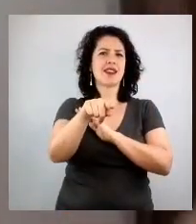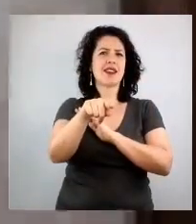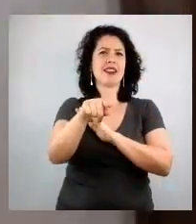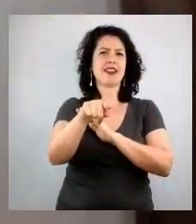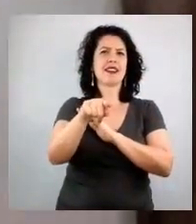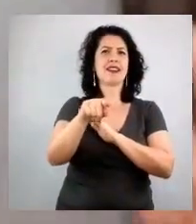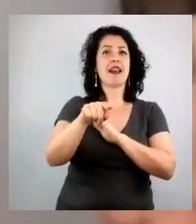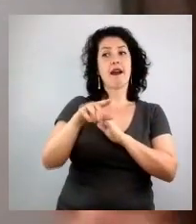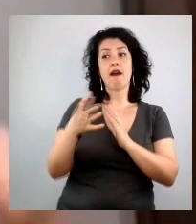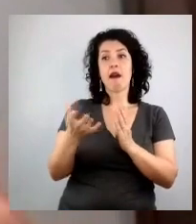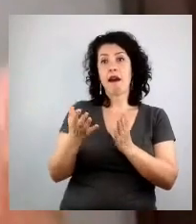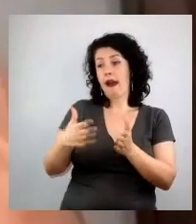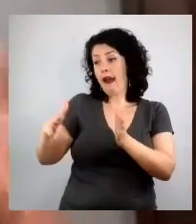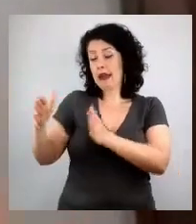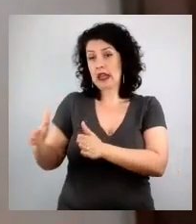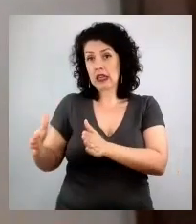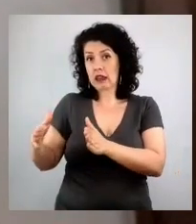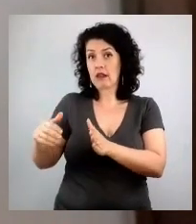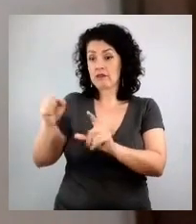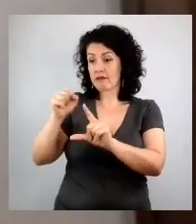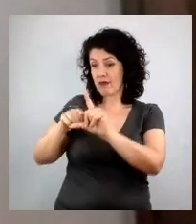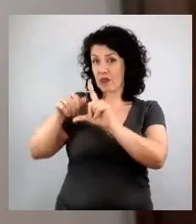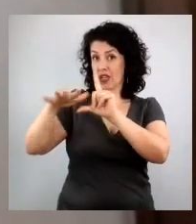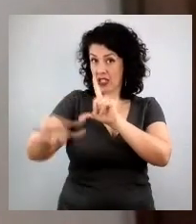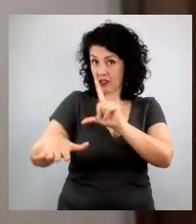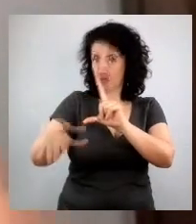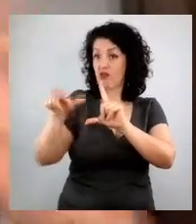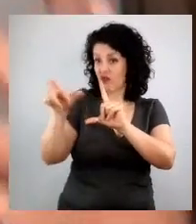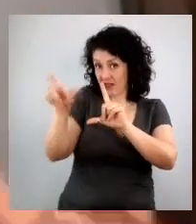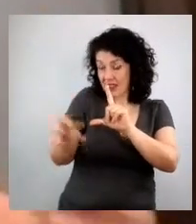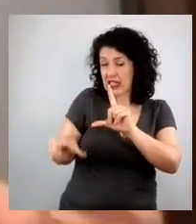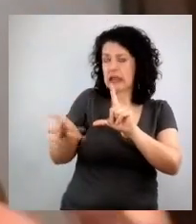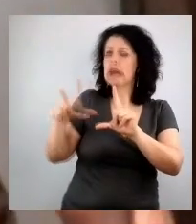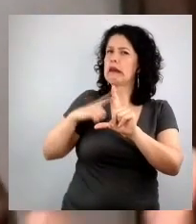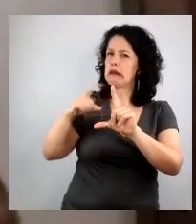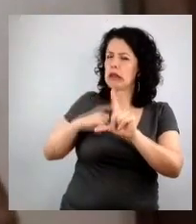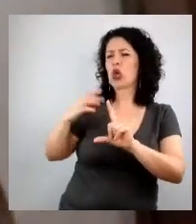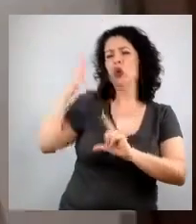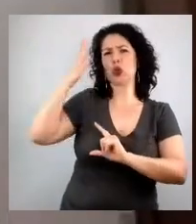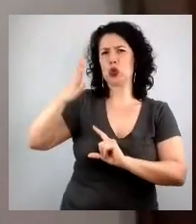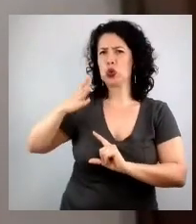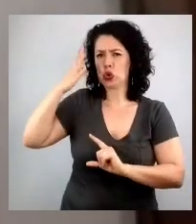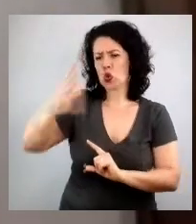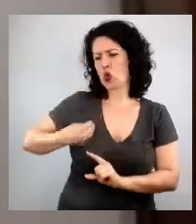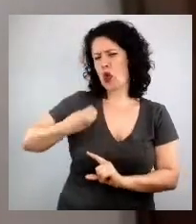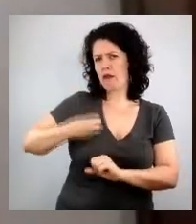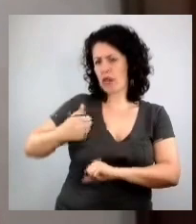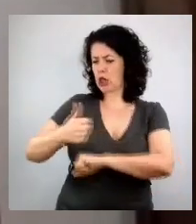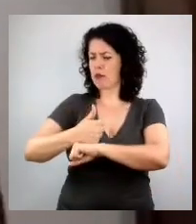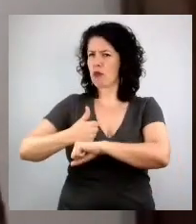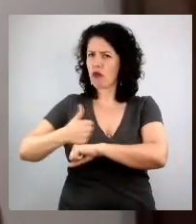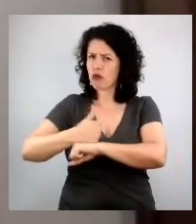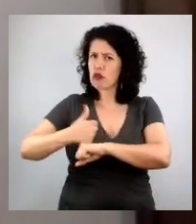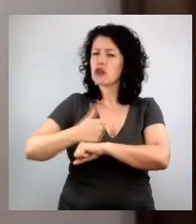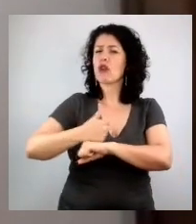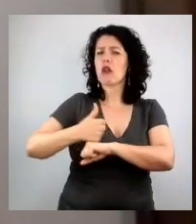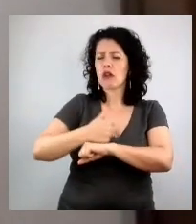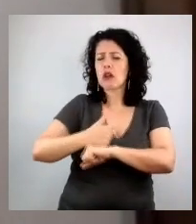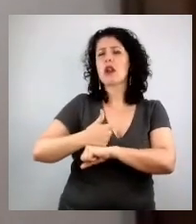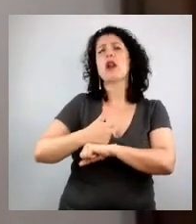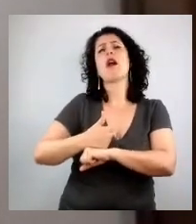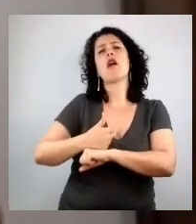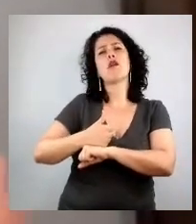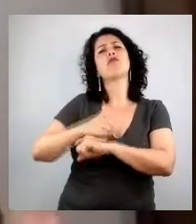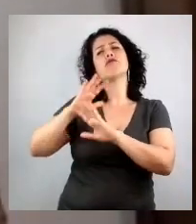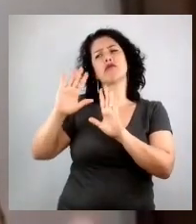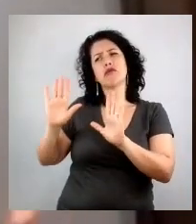uma influenciadora de um lado que tem o seu discurso e a sua vida como uma fonte de inspiração para as